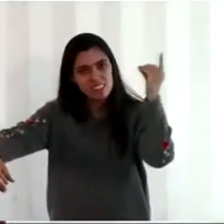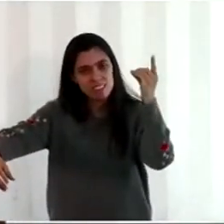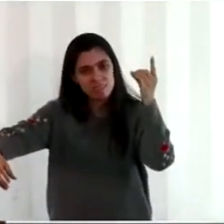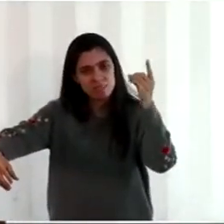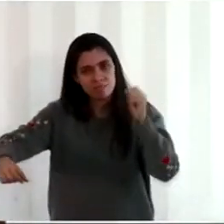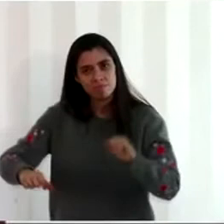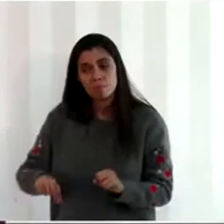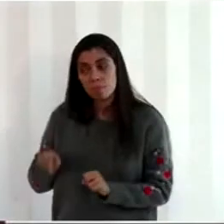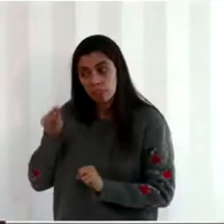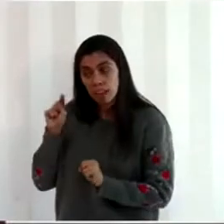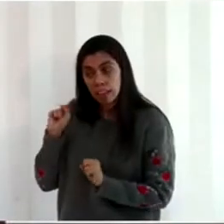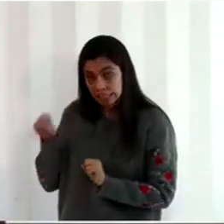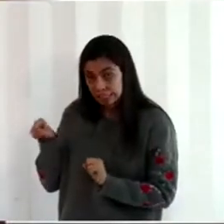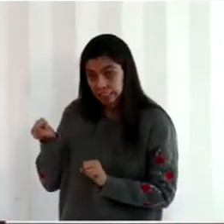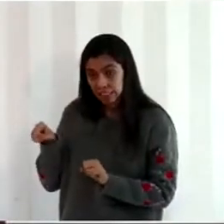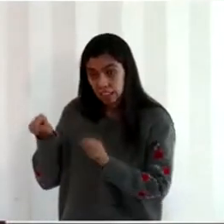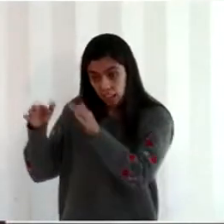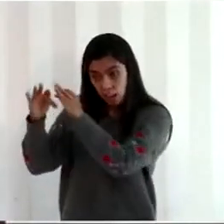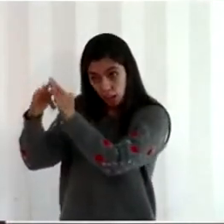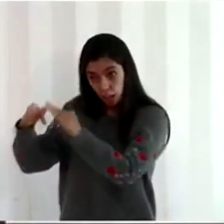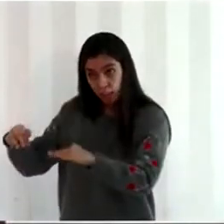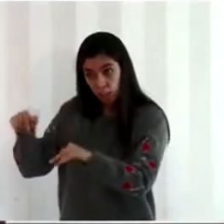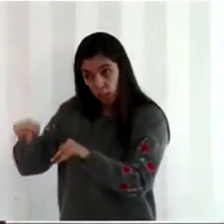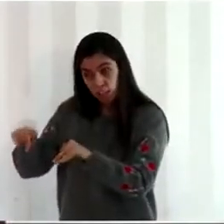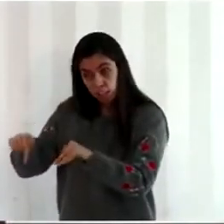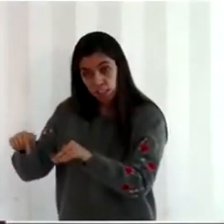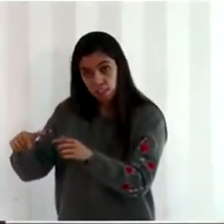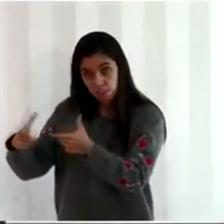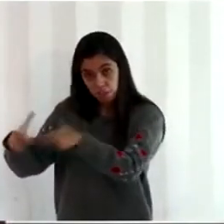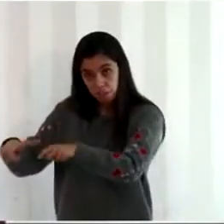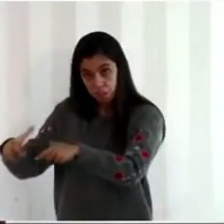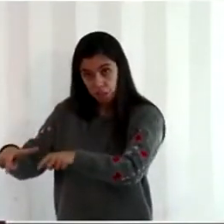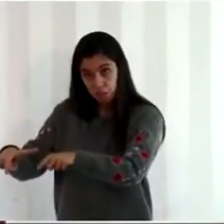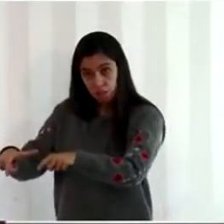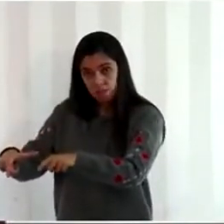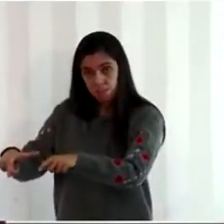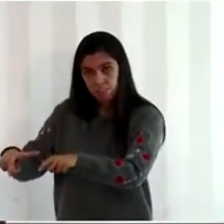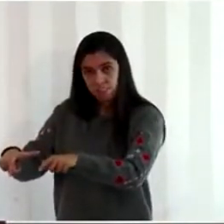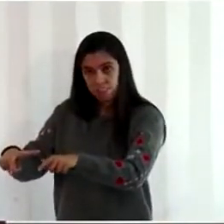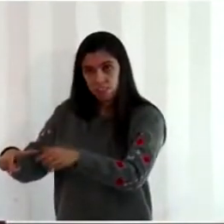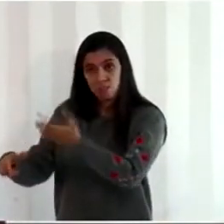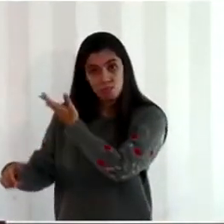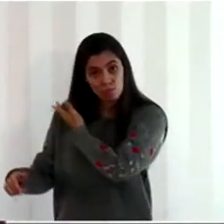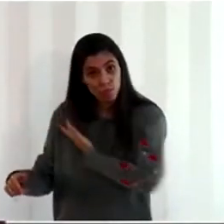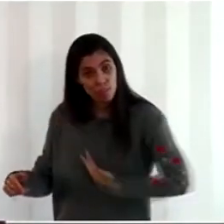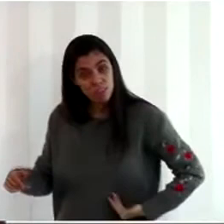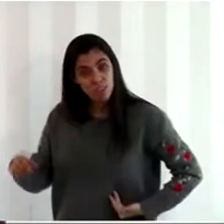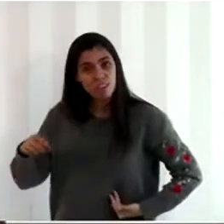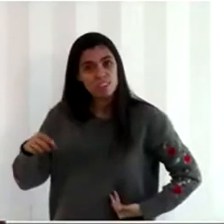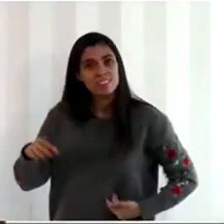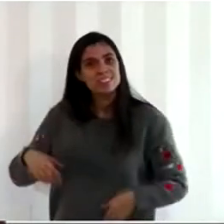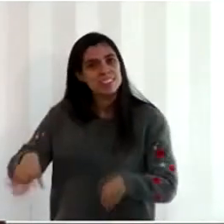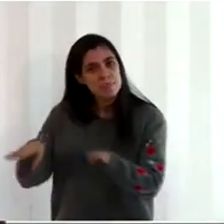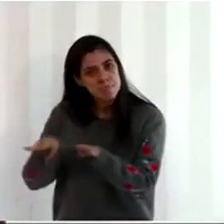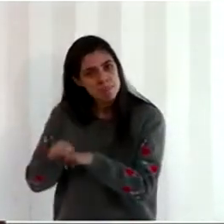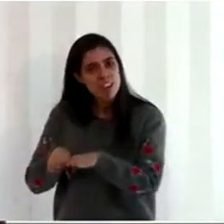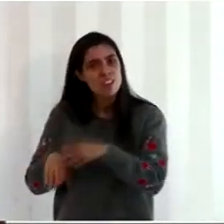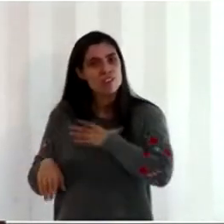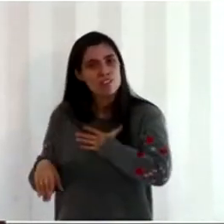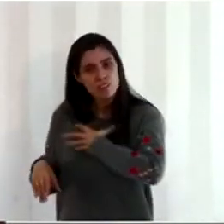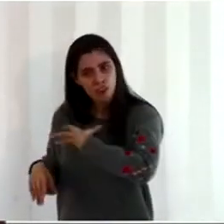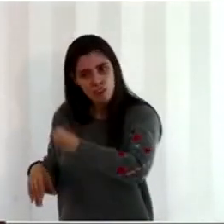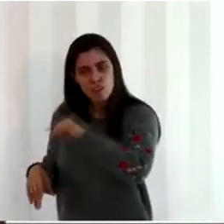lá, foram cada um cuidar da sua própria vida, mas Deus traz exortação, o povo obedece, mas ainda o povo está